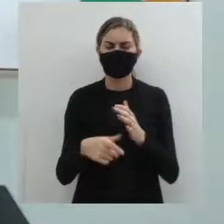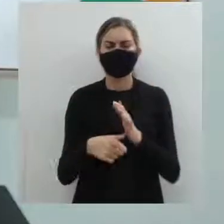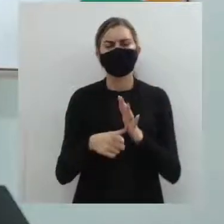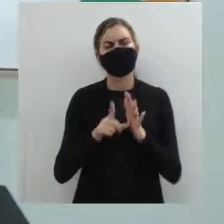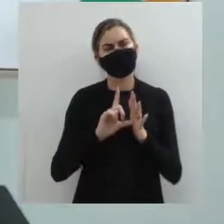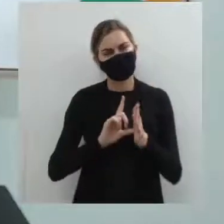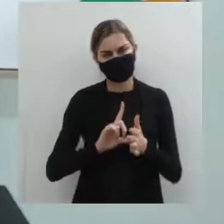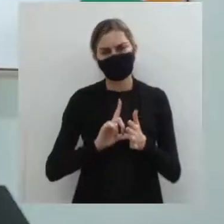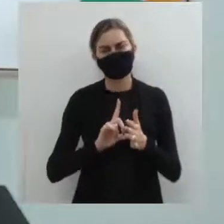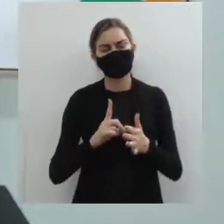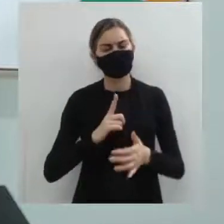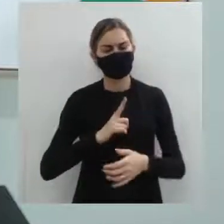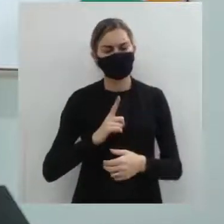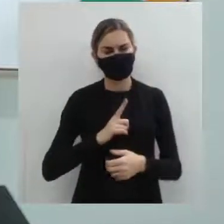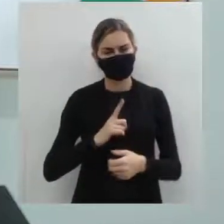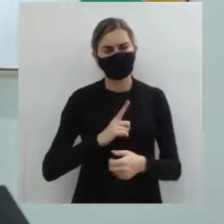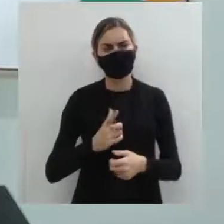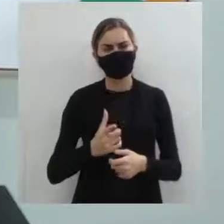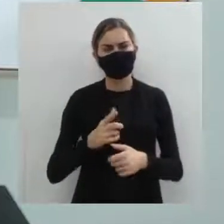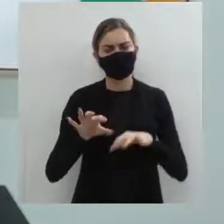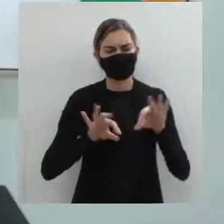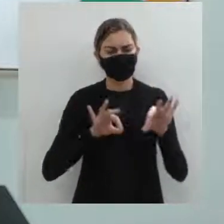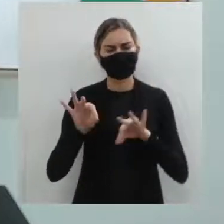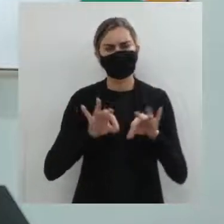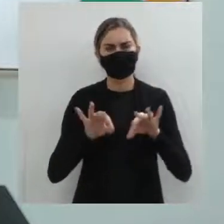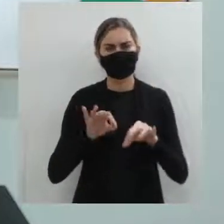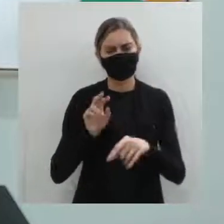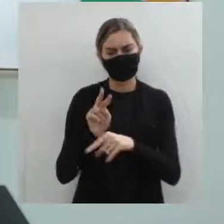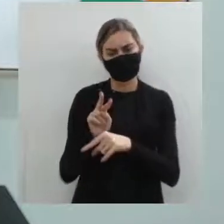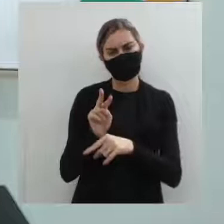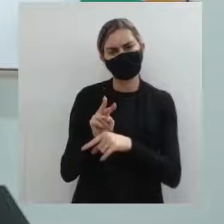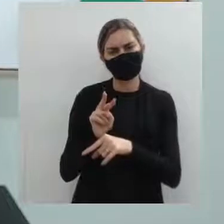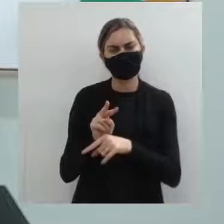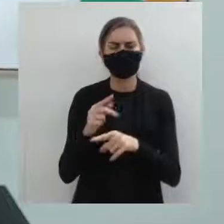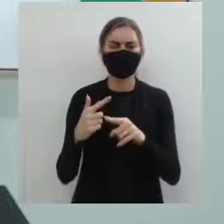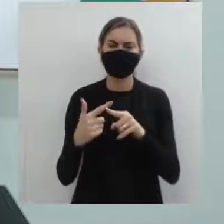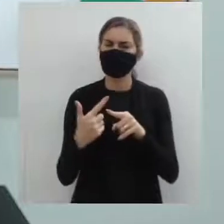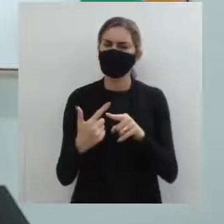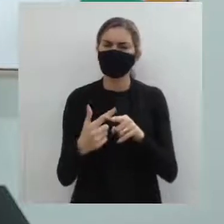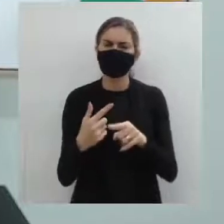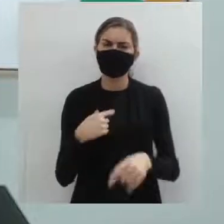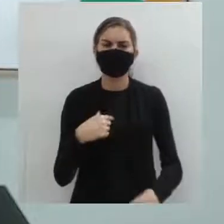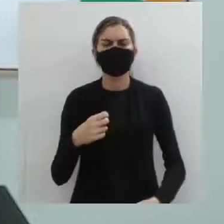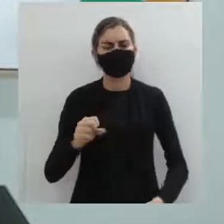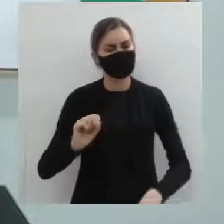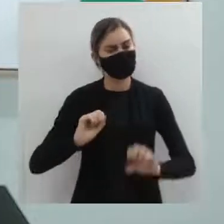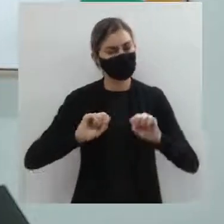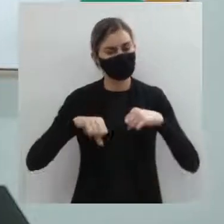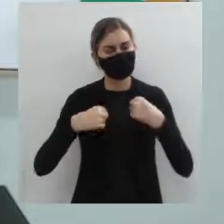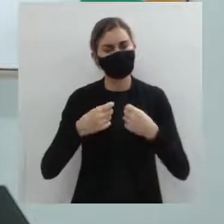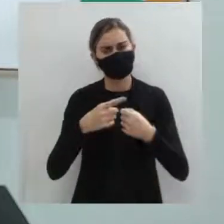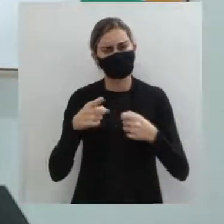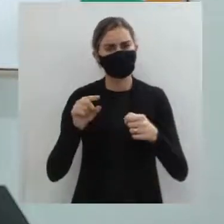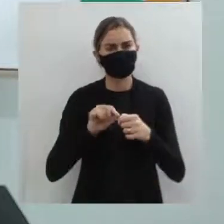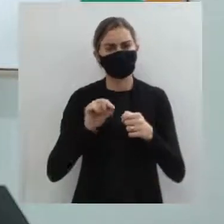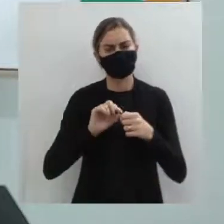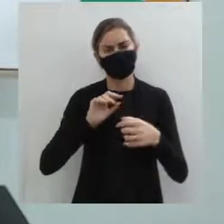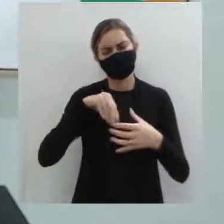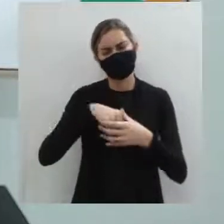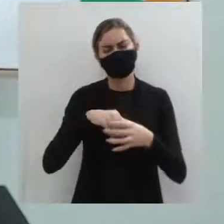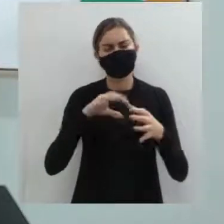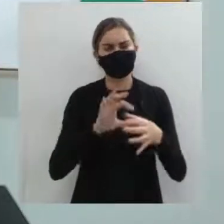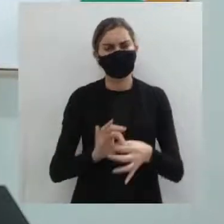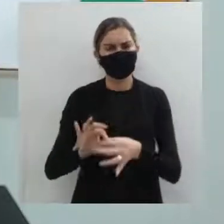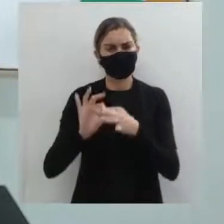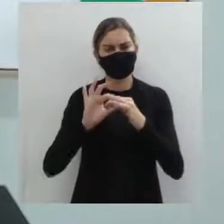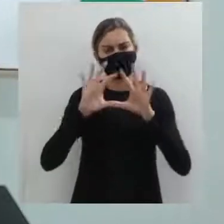antes, né, ter um preparo prévio, porque vai ser uma gama de esforços que você vai fazer dentro do